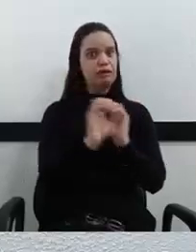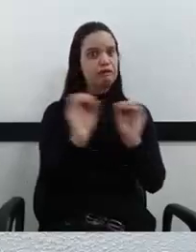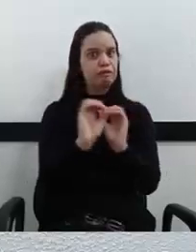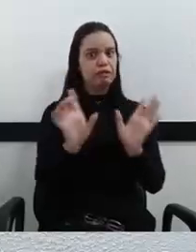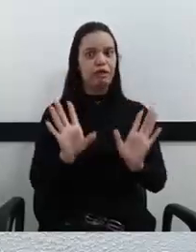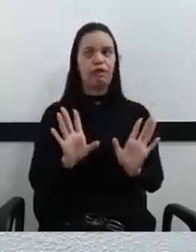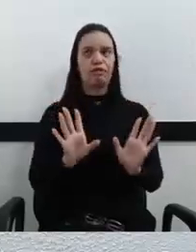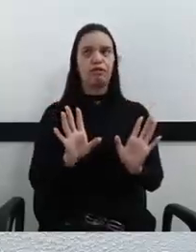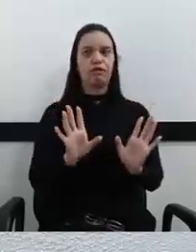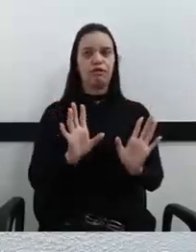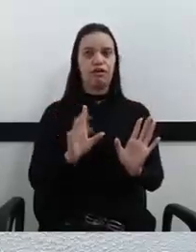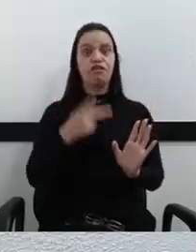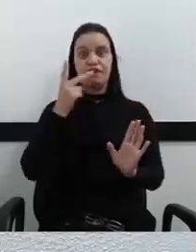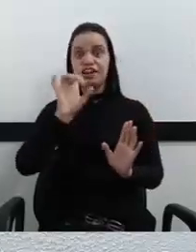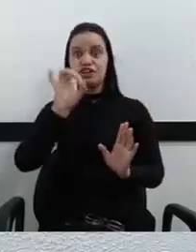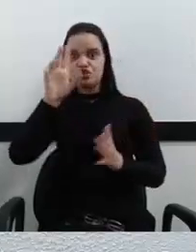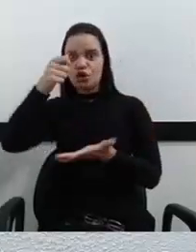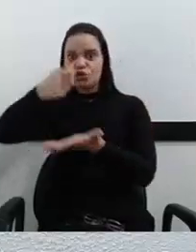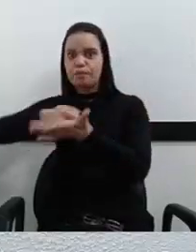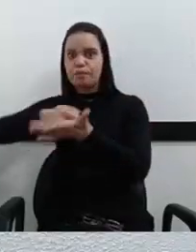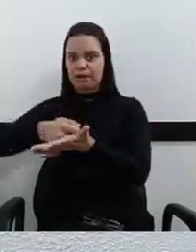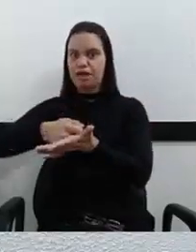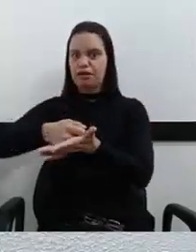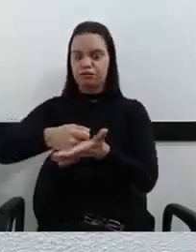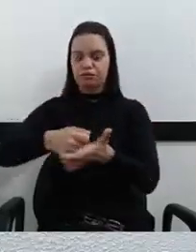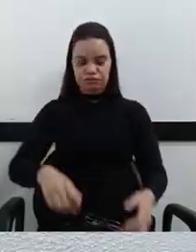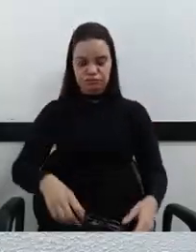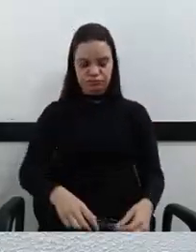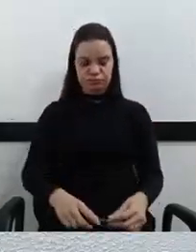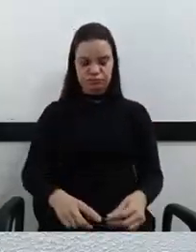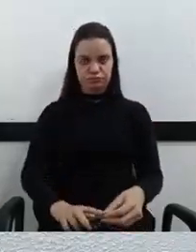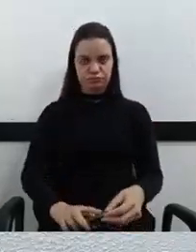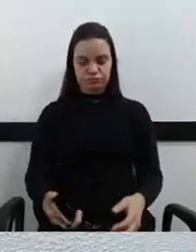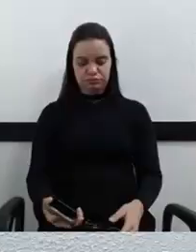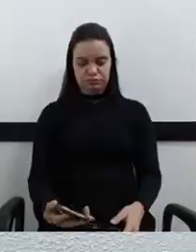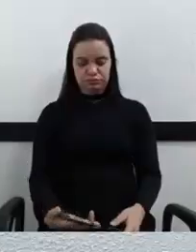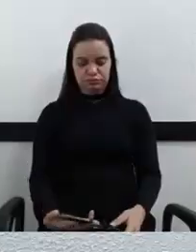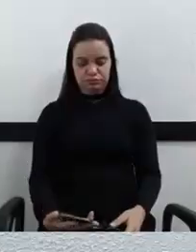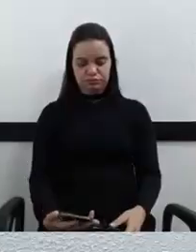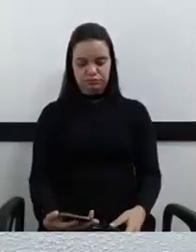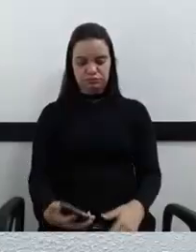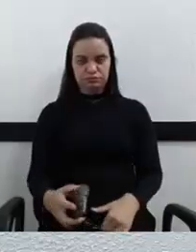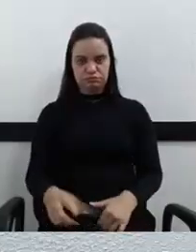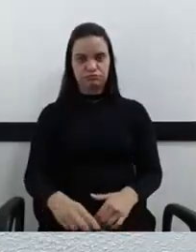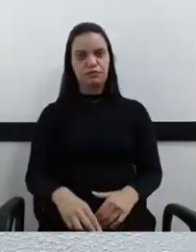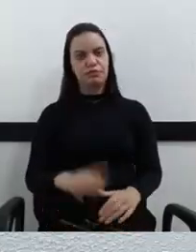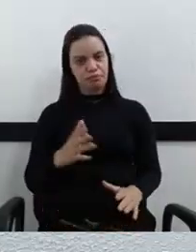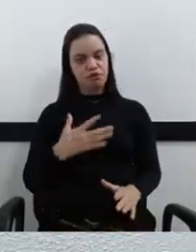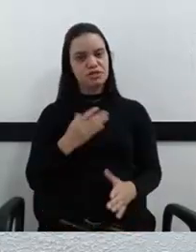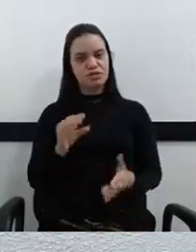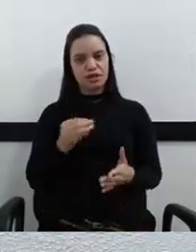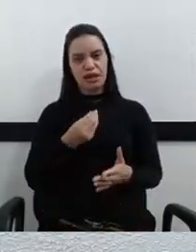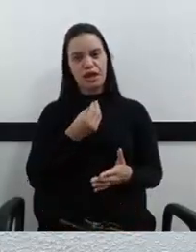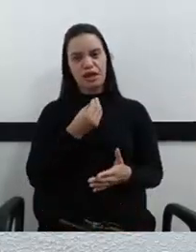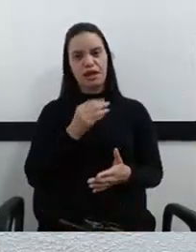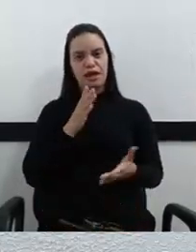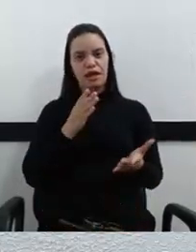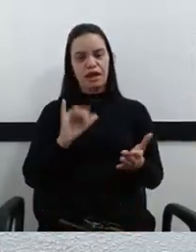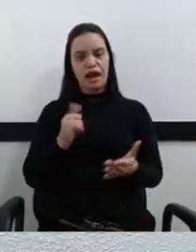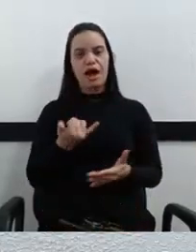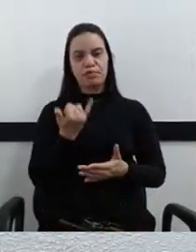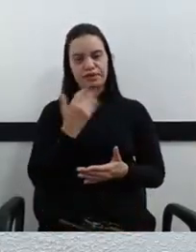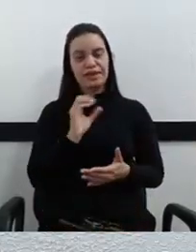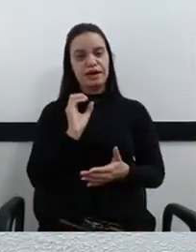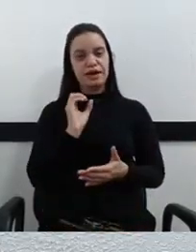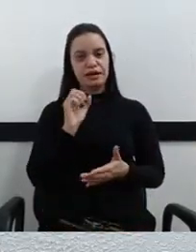o pagamento, sim, impediria o pagamento. Então, a pessoa, nessa hipótese, ela poderia ainda gozar. Ela poderia gozar, impedir o pagamento. Foi isso que eu